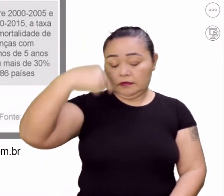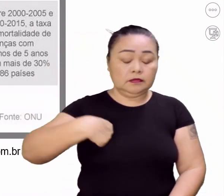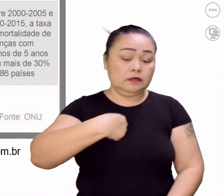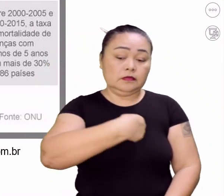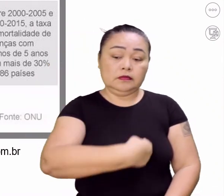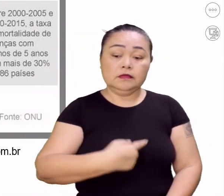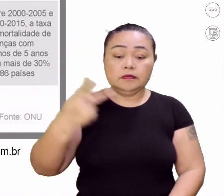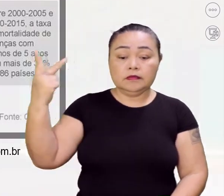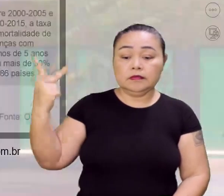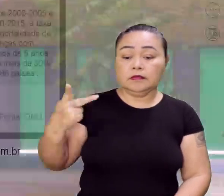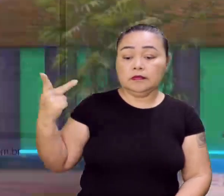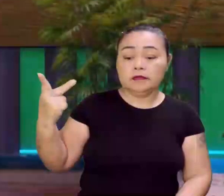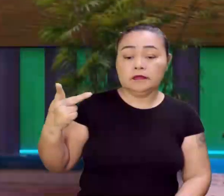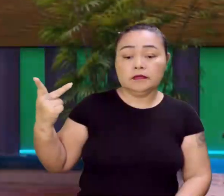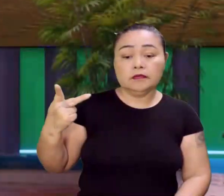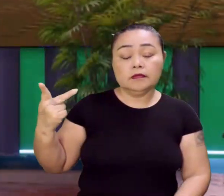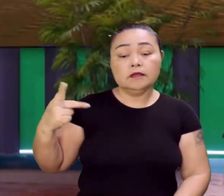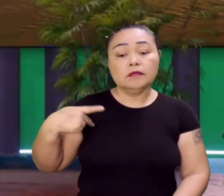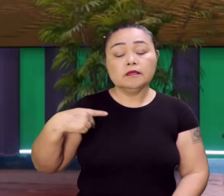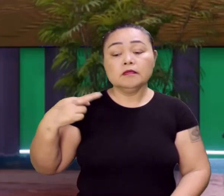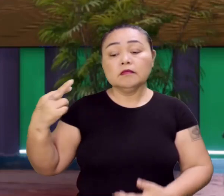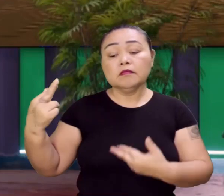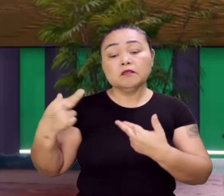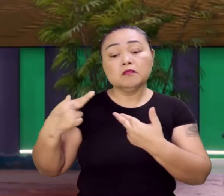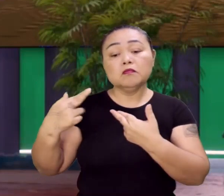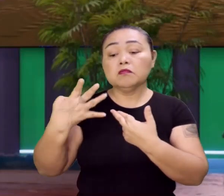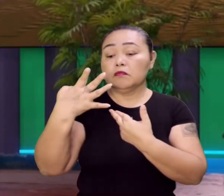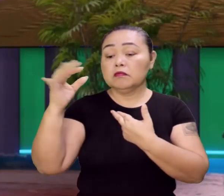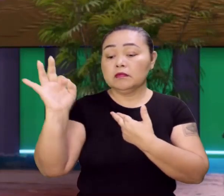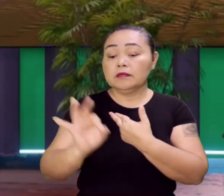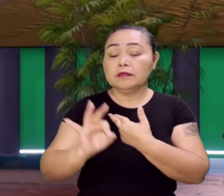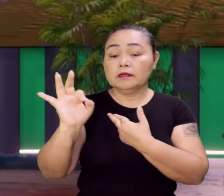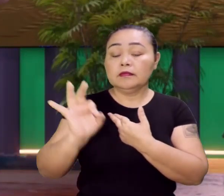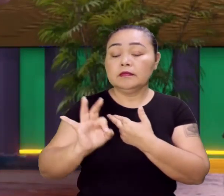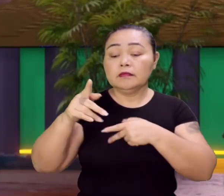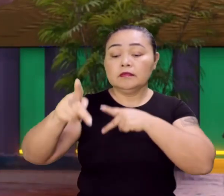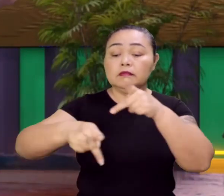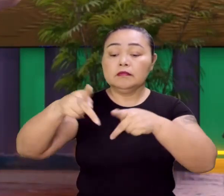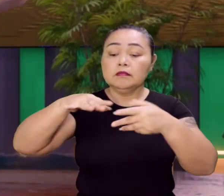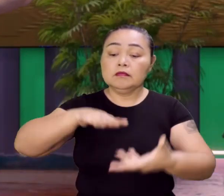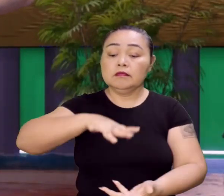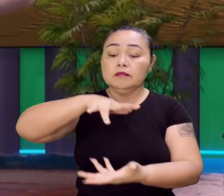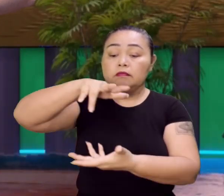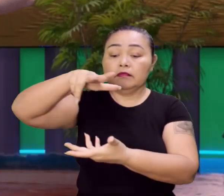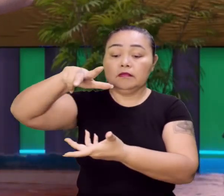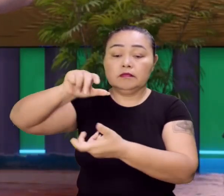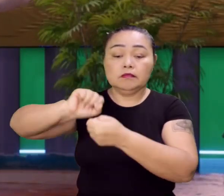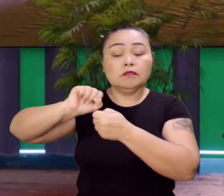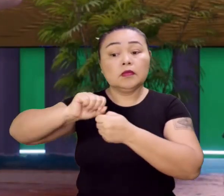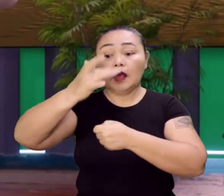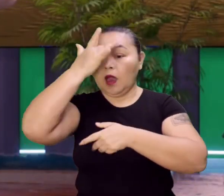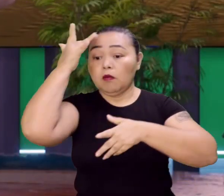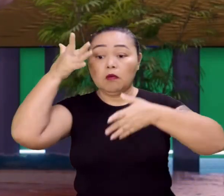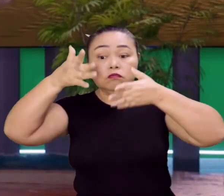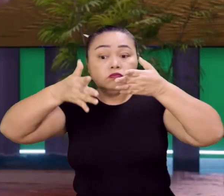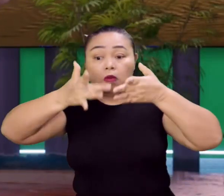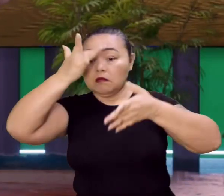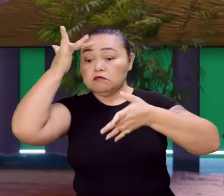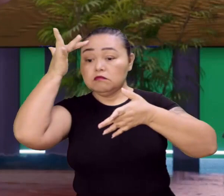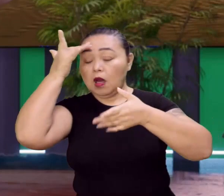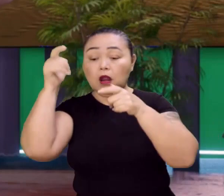só essas duas localidades correspondem aí 40% da população mundial. Então é gente pra caramba, né, professor